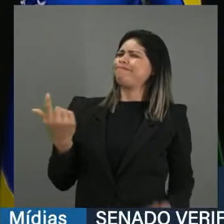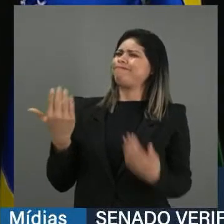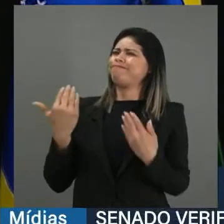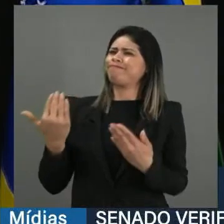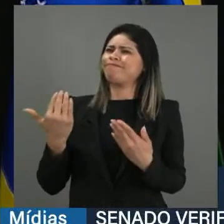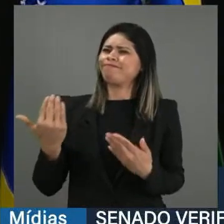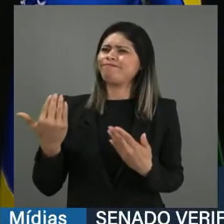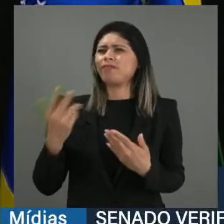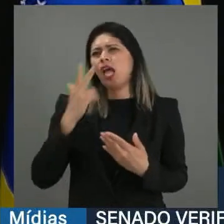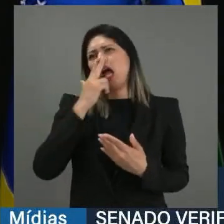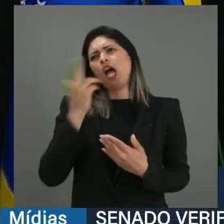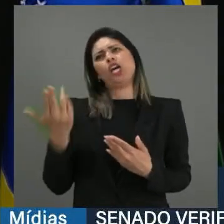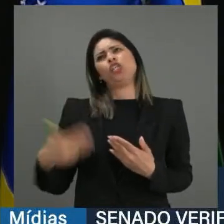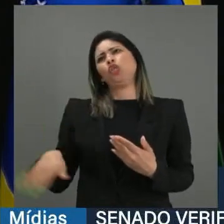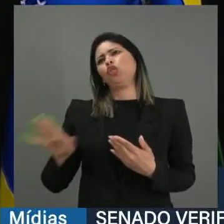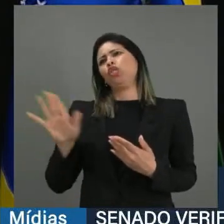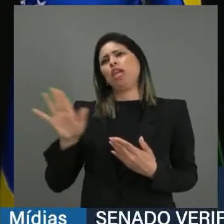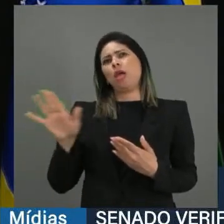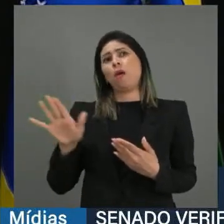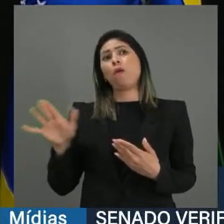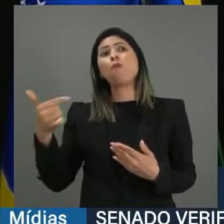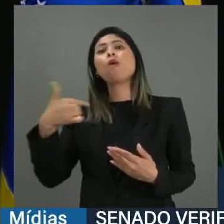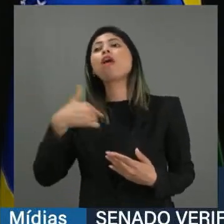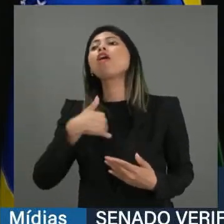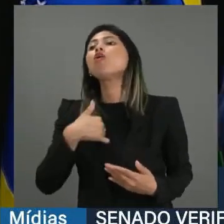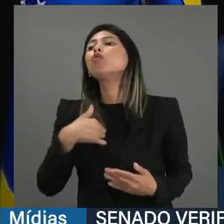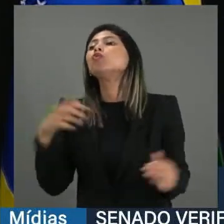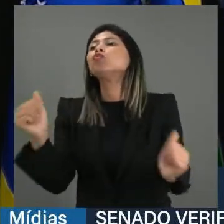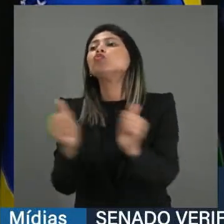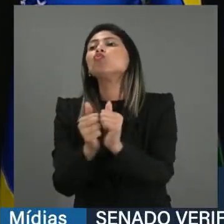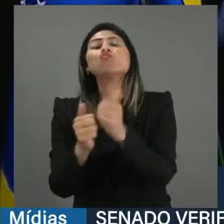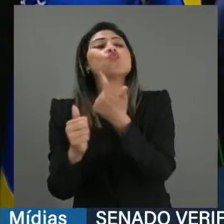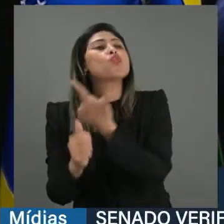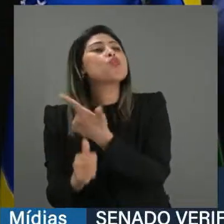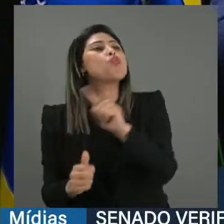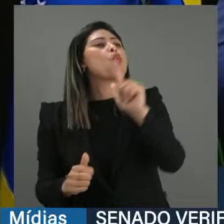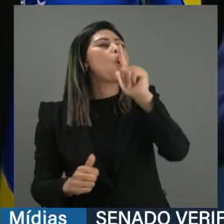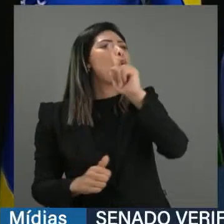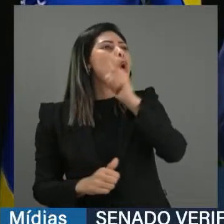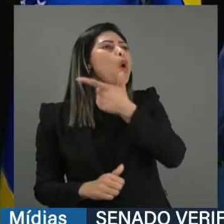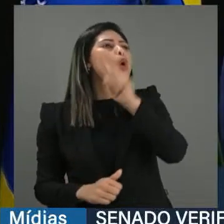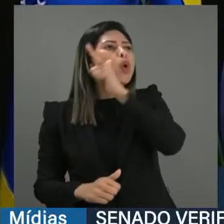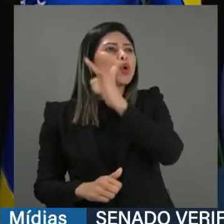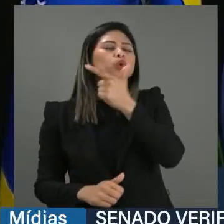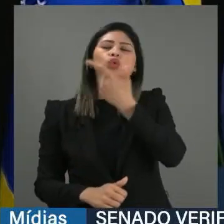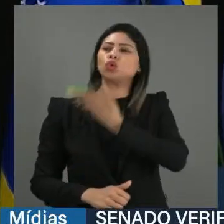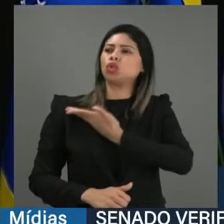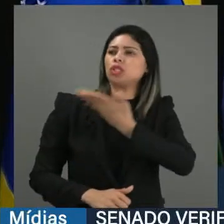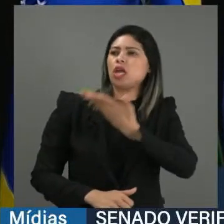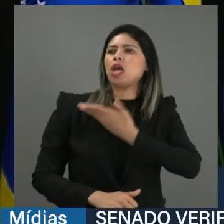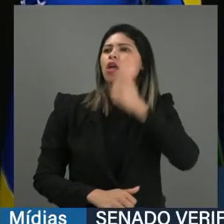Inclusive eu e outros parlamentares estamos viajando o mundo e não vamos parar não, denunciando esse tipo de absurdo